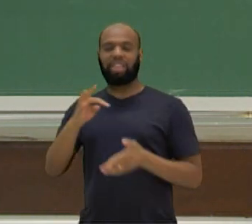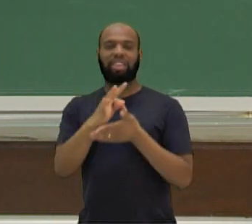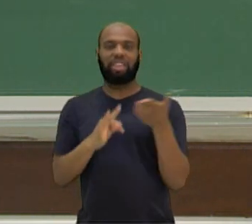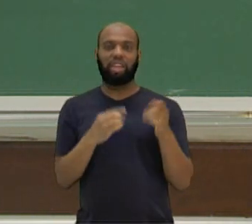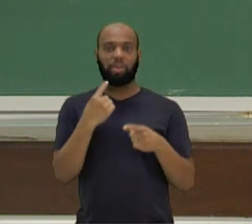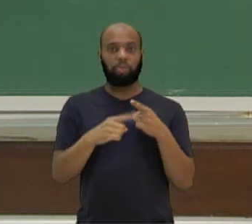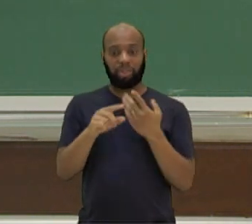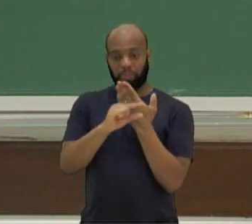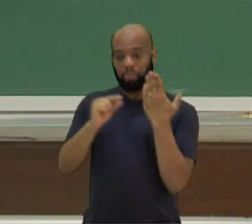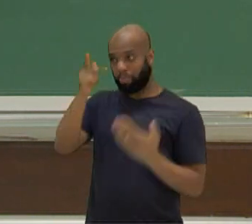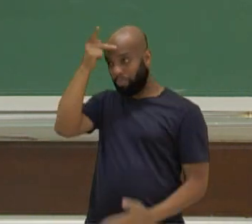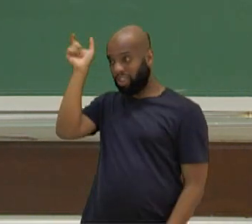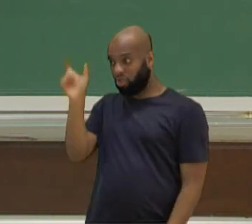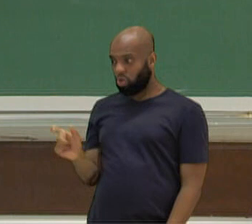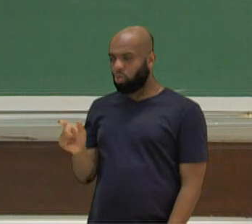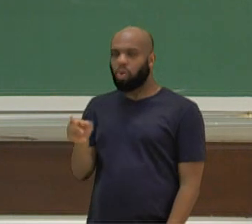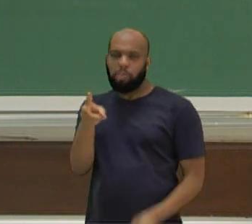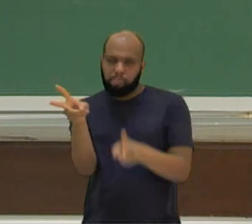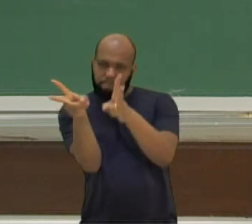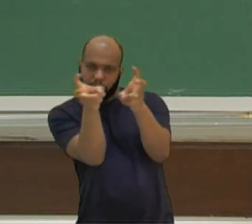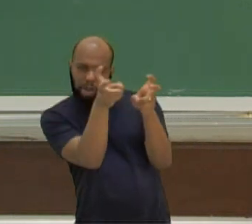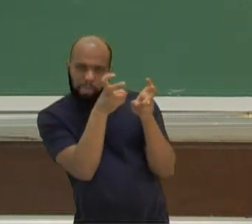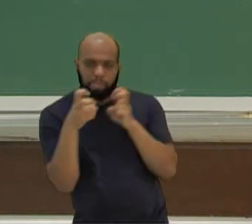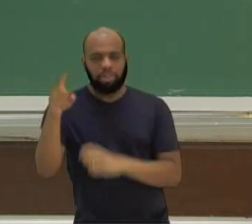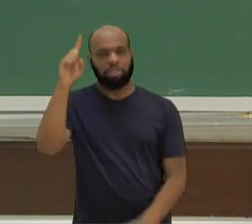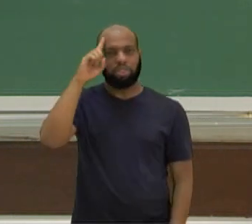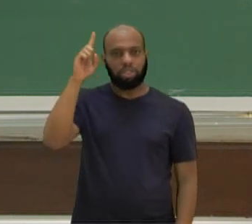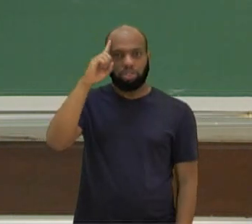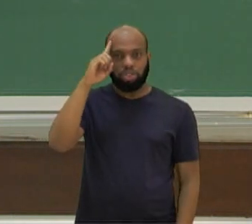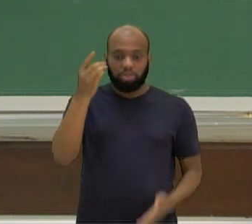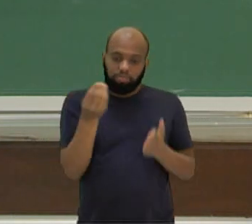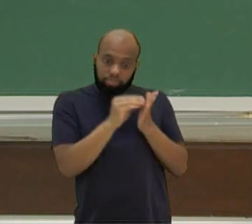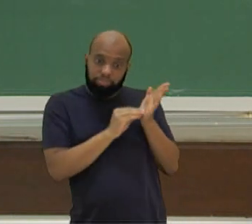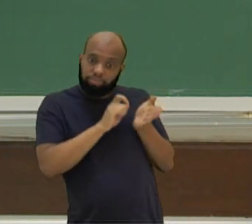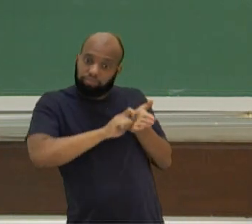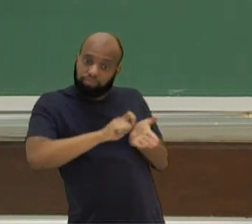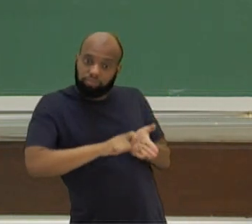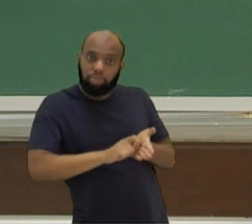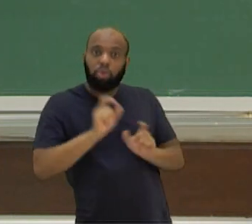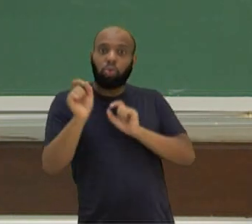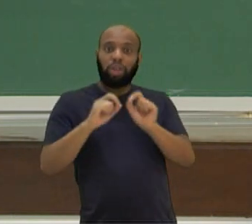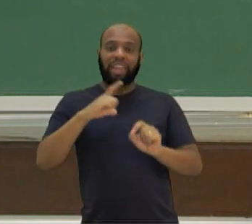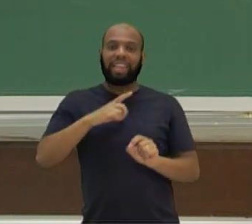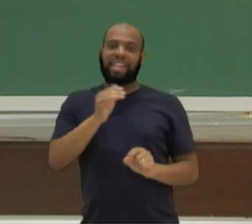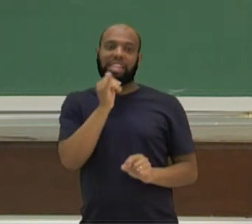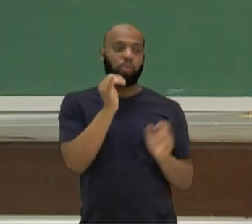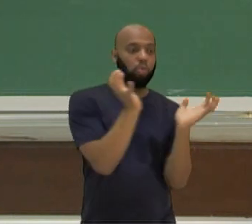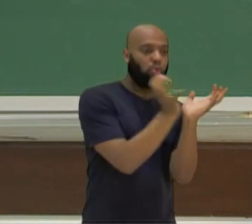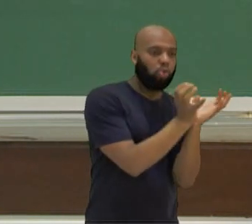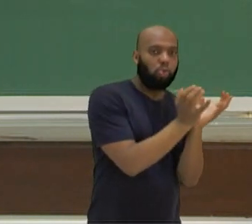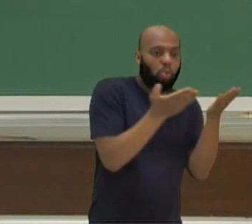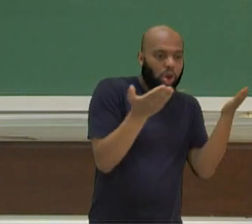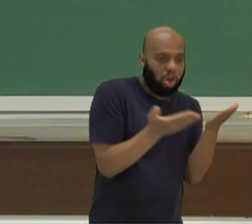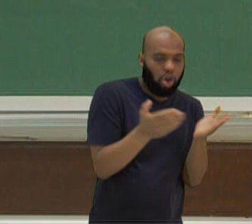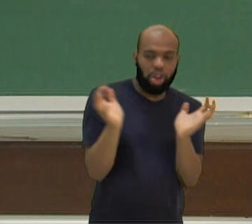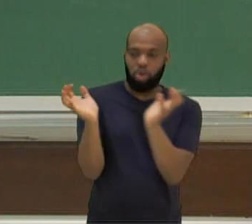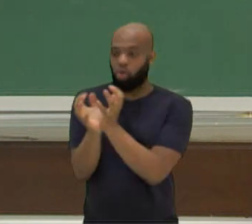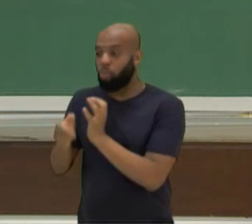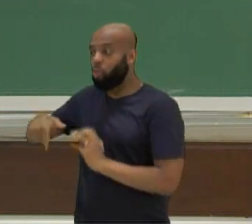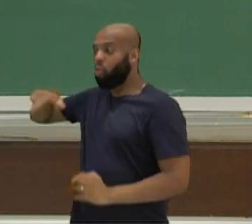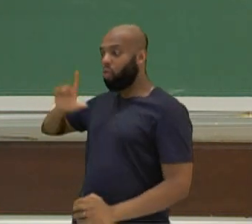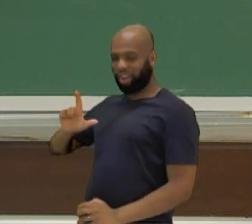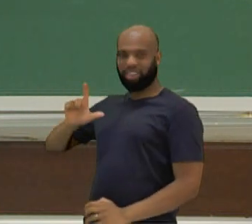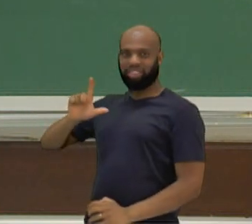ele conta uma coisa que se observa no cotidiano, que é a diferença entre as gerações, na questão do